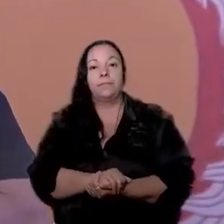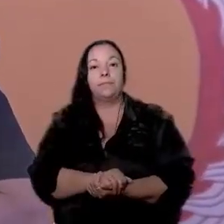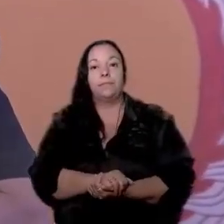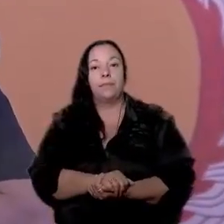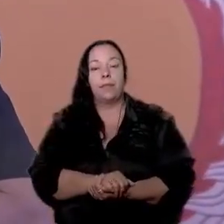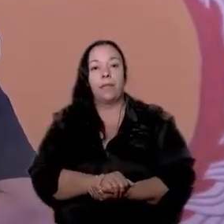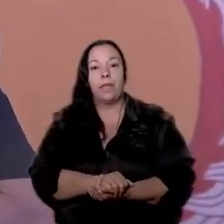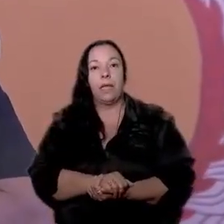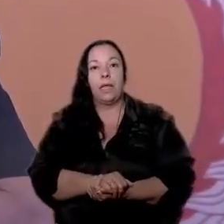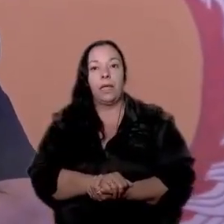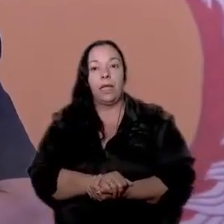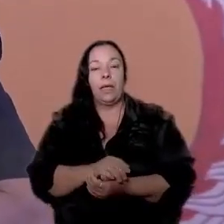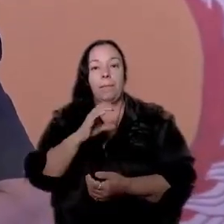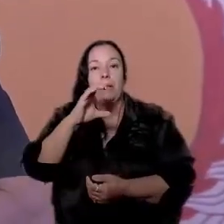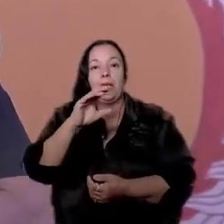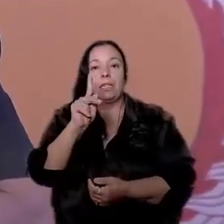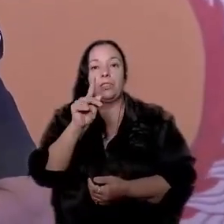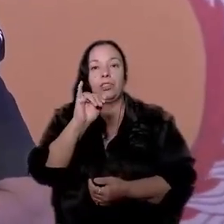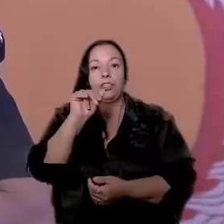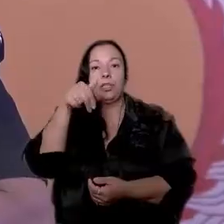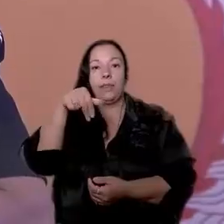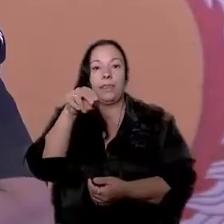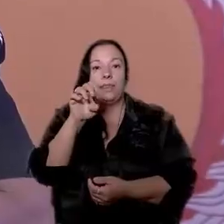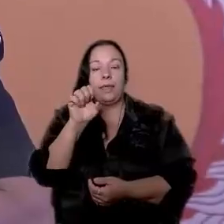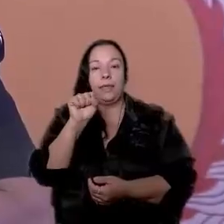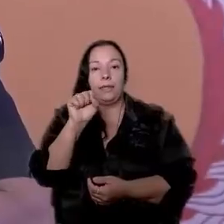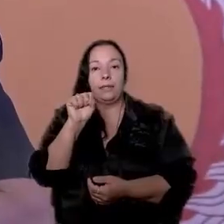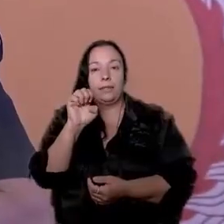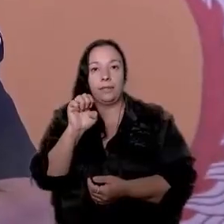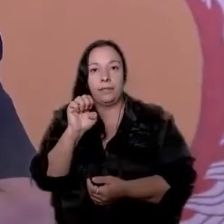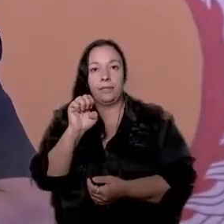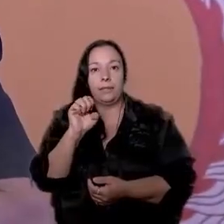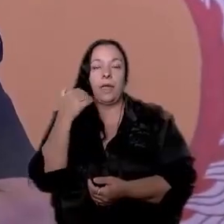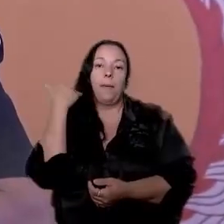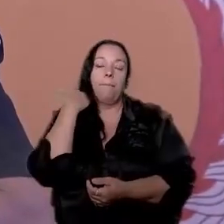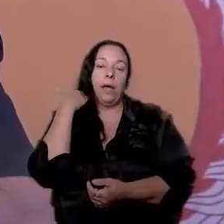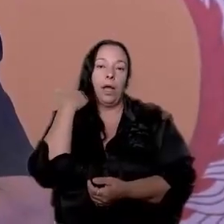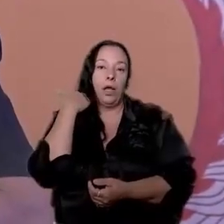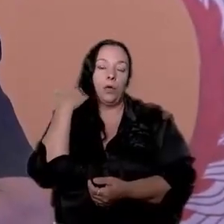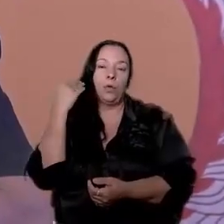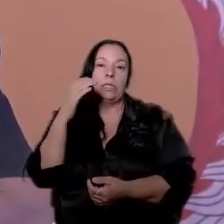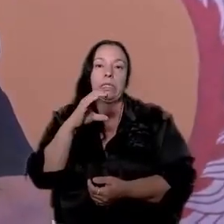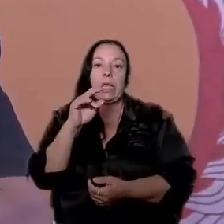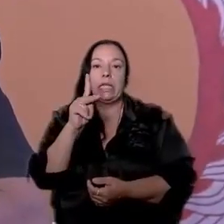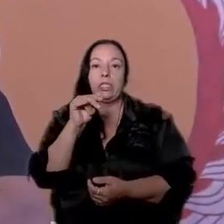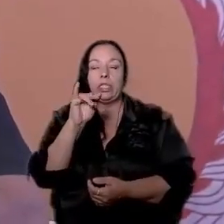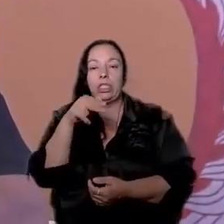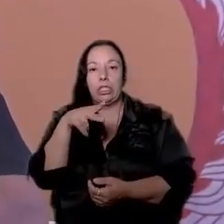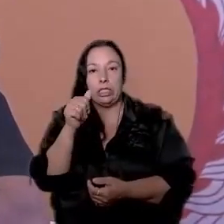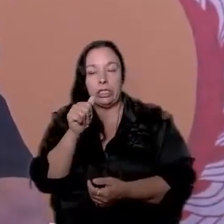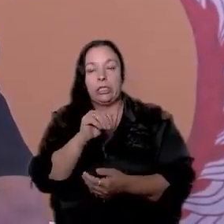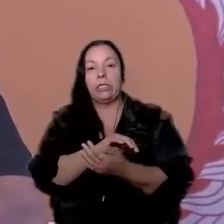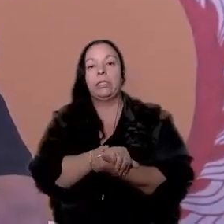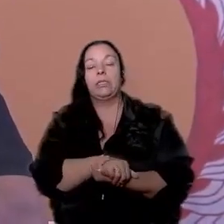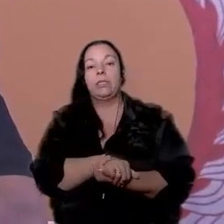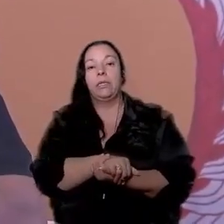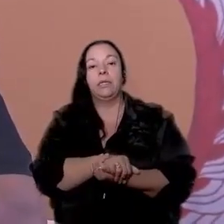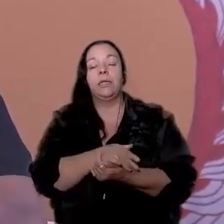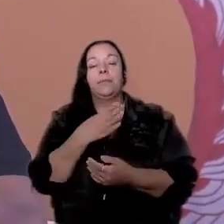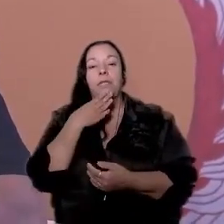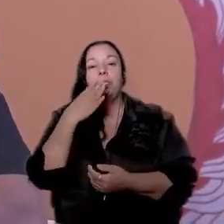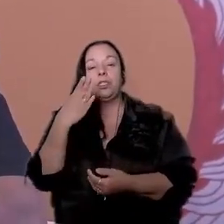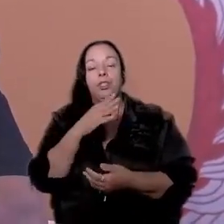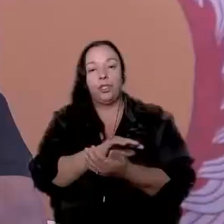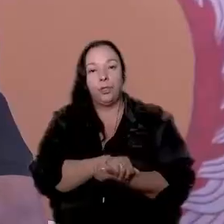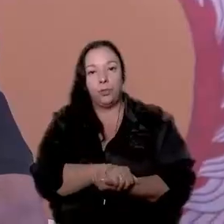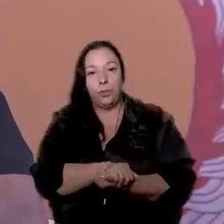chineses, que a ministra pediu lá em São Paulo. Fui lá no Banco da China, porque a embaixada da China pediu para que